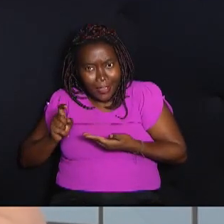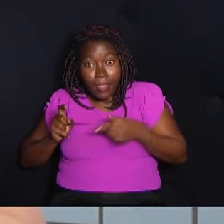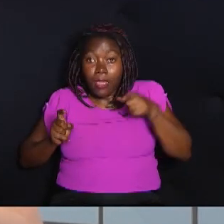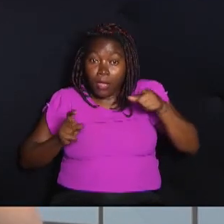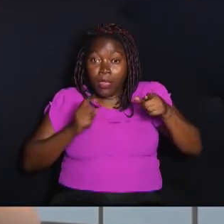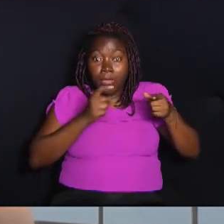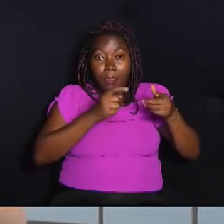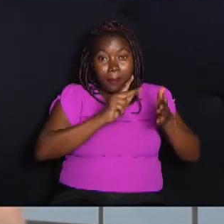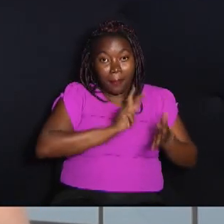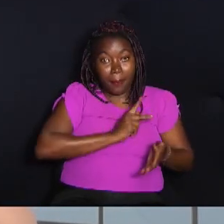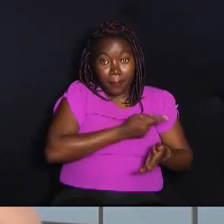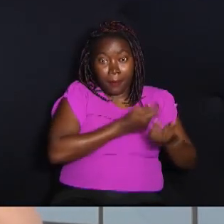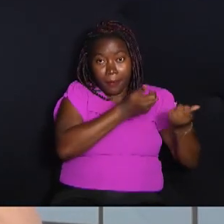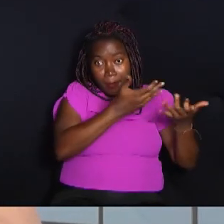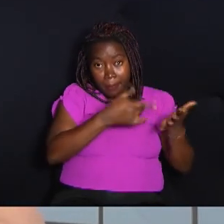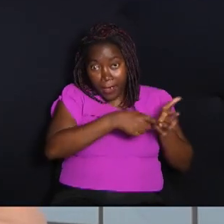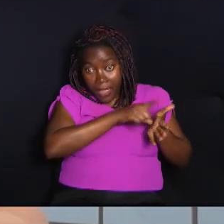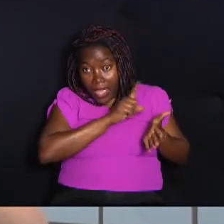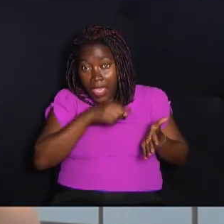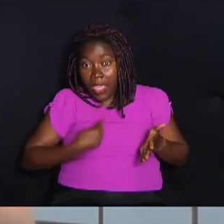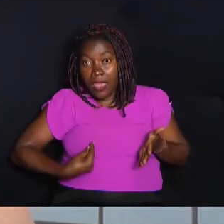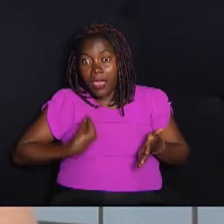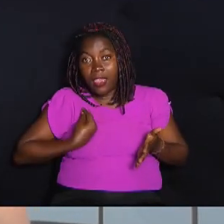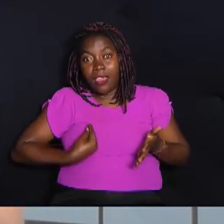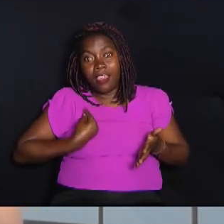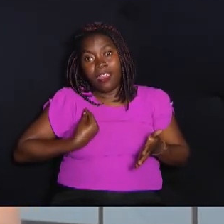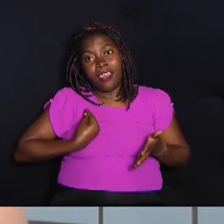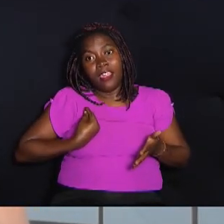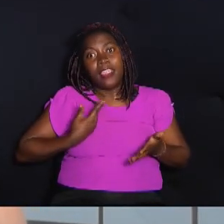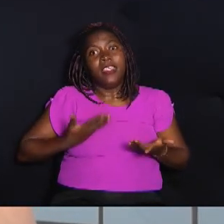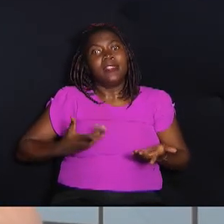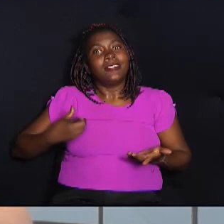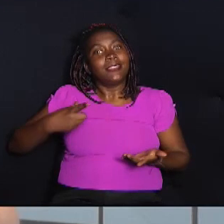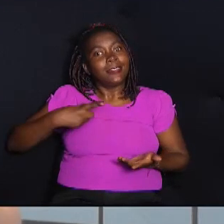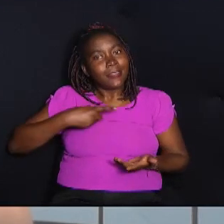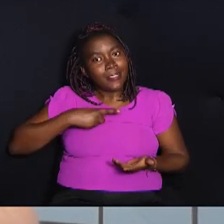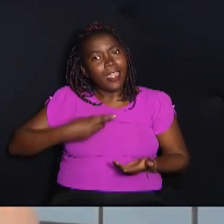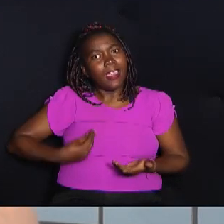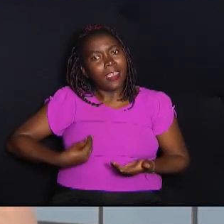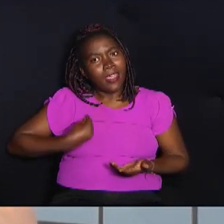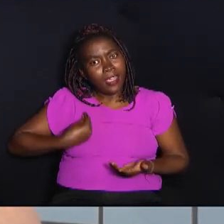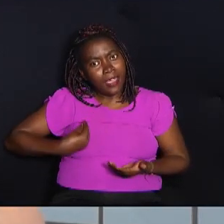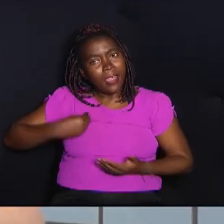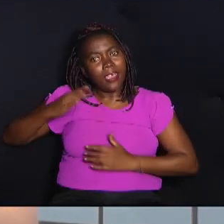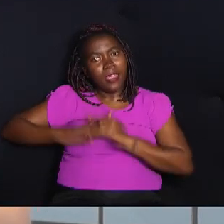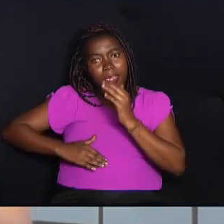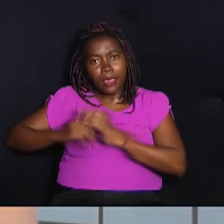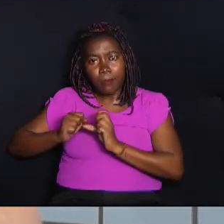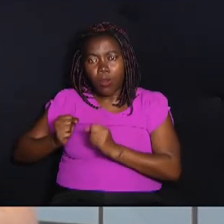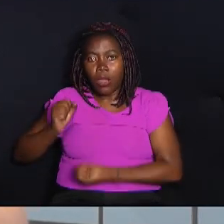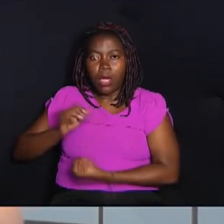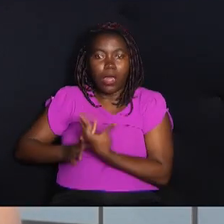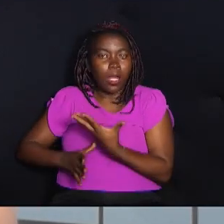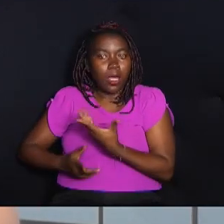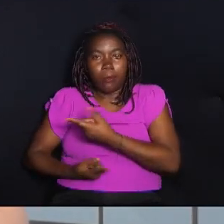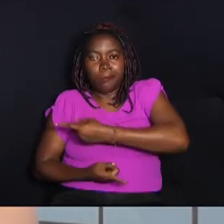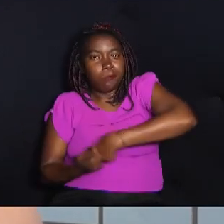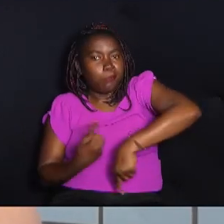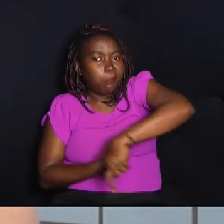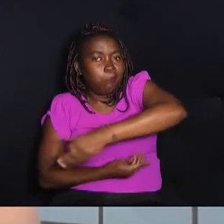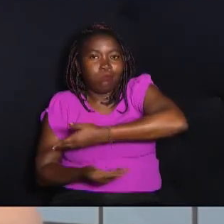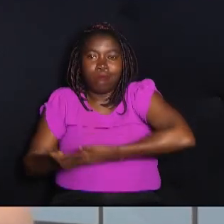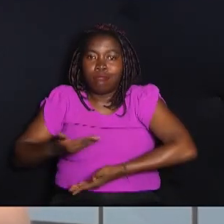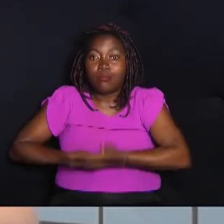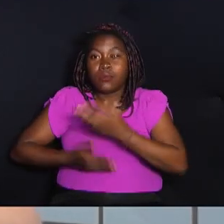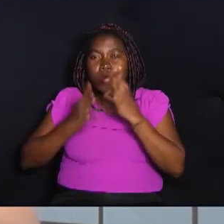no começo, né, de uma presença. Né? Então, ter presença de profissionais que possam criar algum tipo de dinâmica,